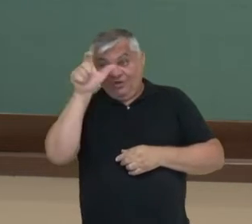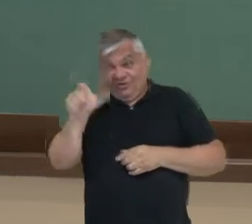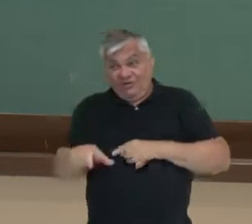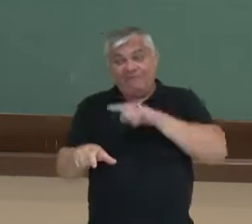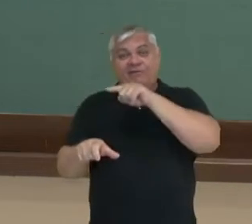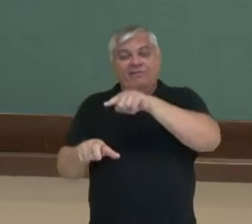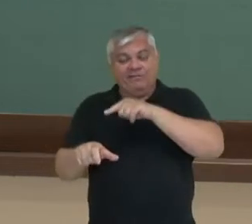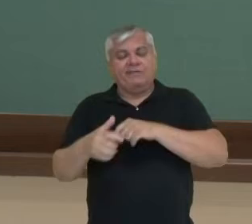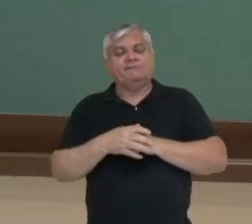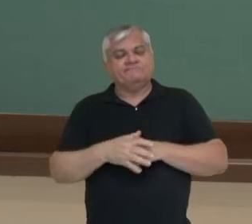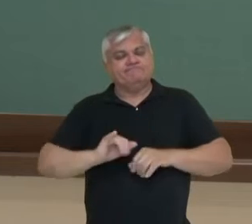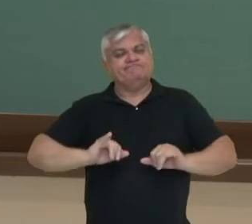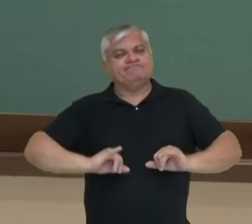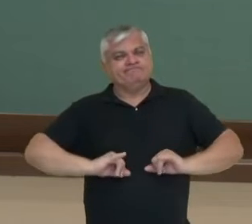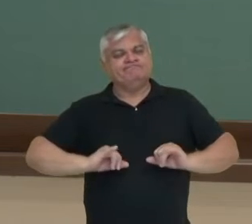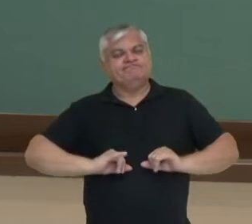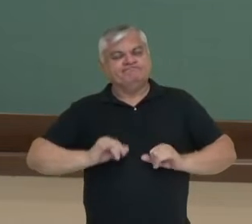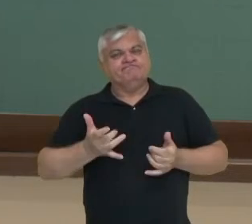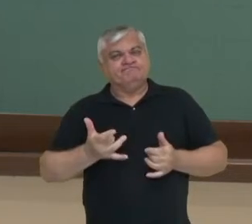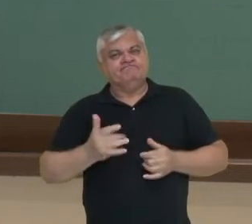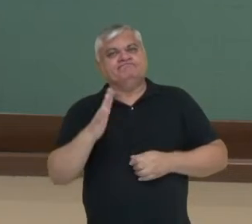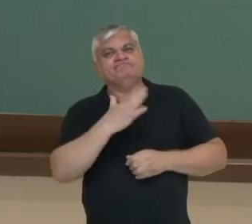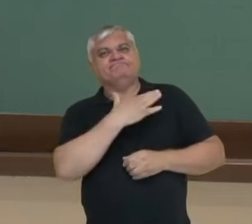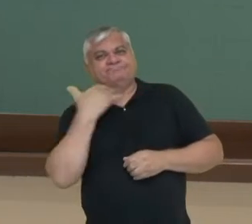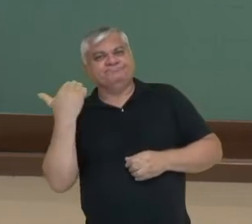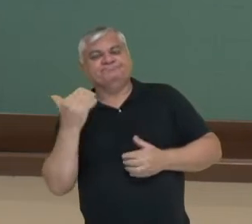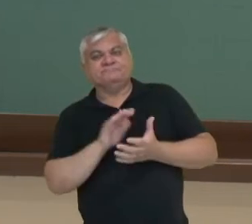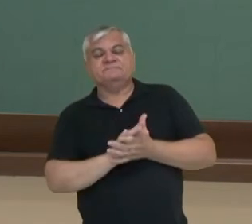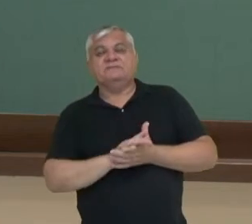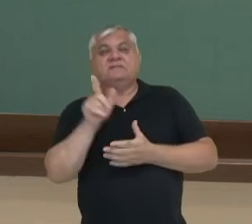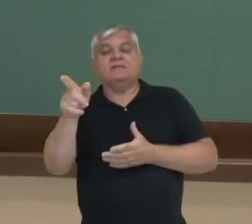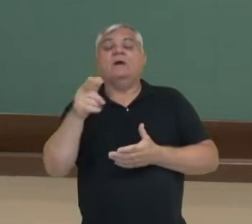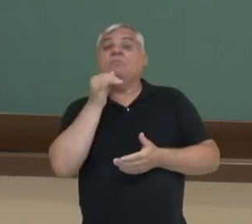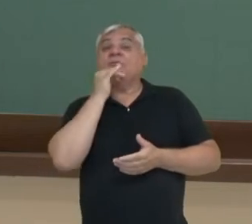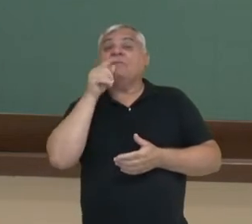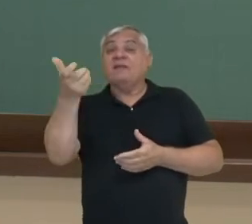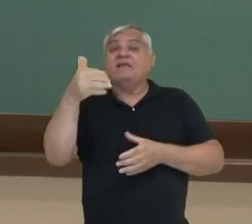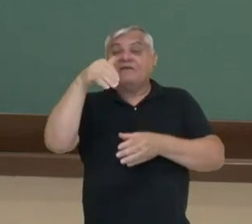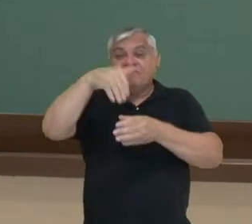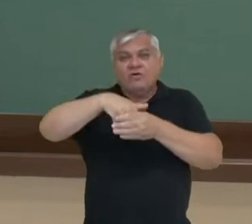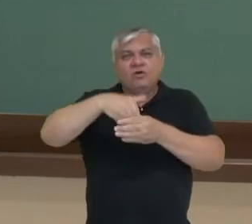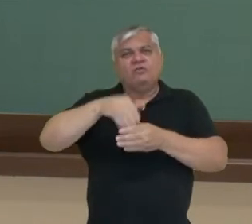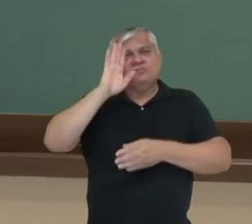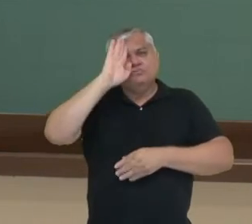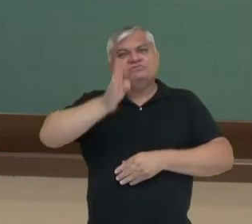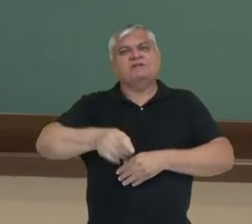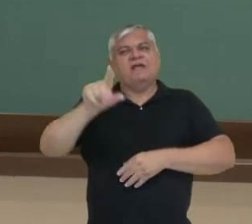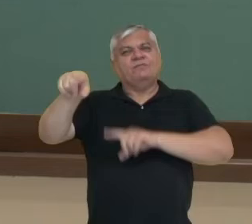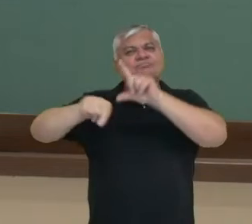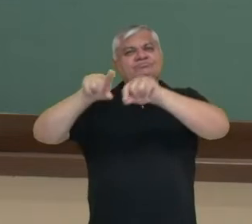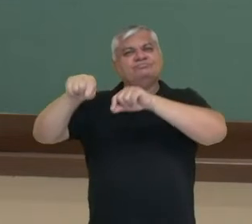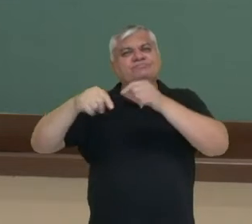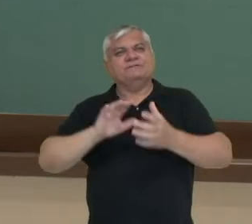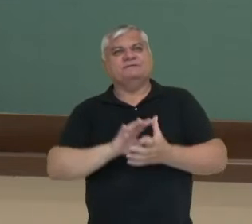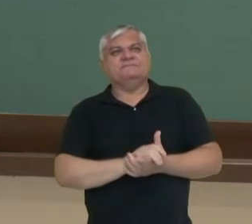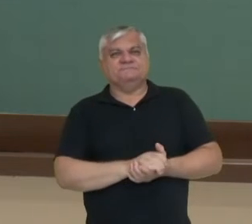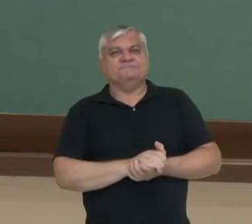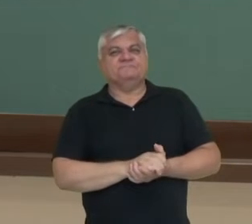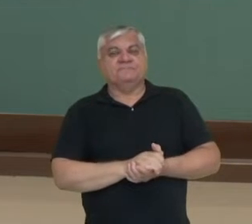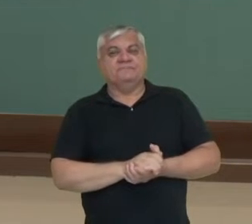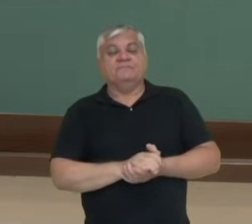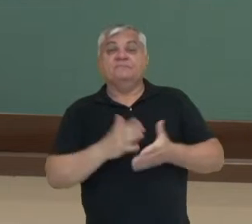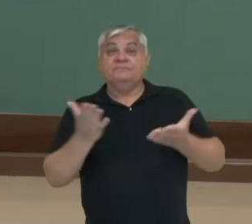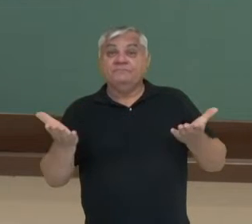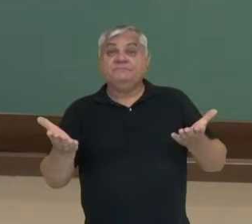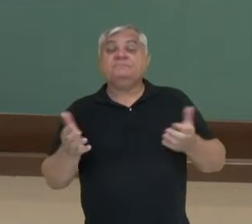mártir, justamente para a campanha de eleições diretas e para o fim do regime militar. Pois bem, essa pressão foi